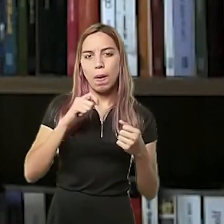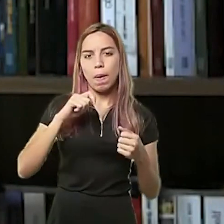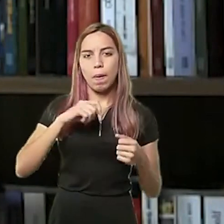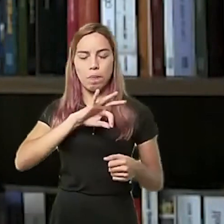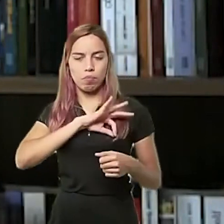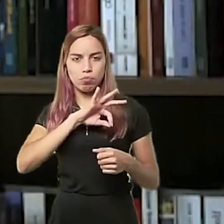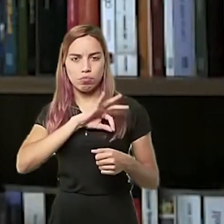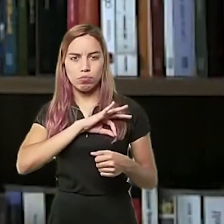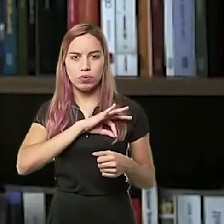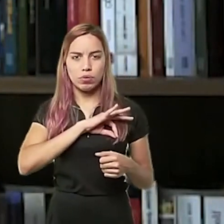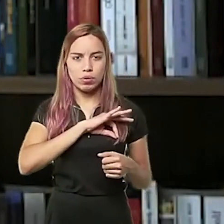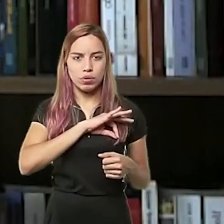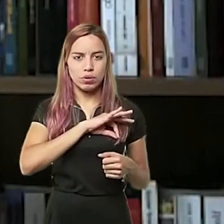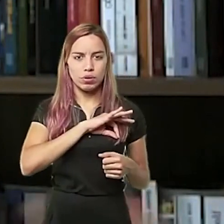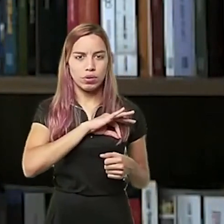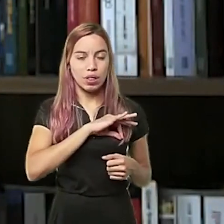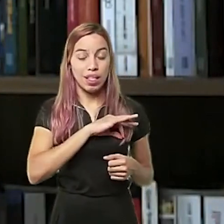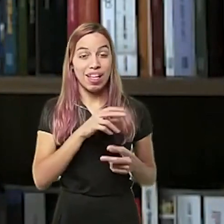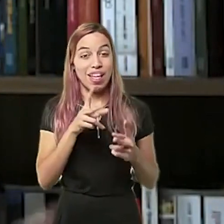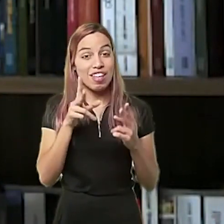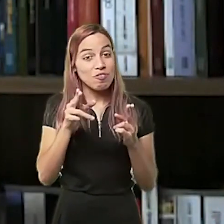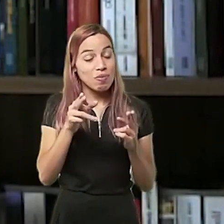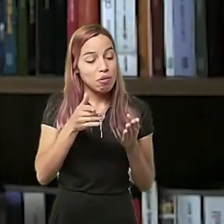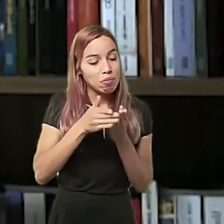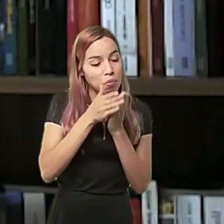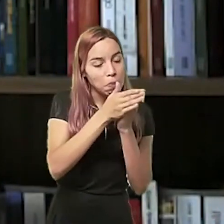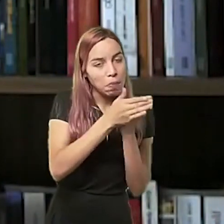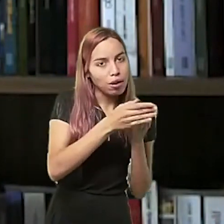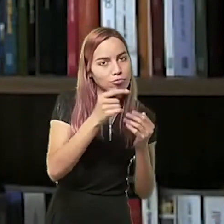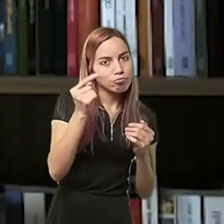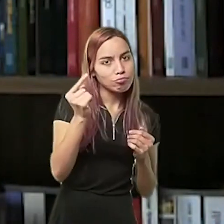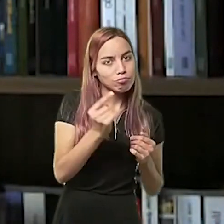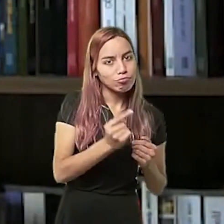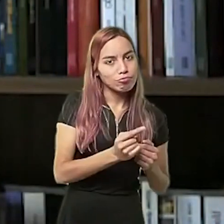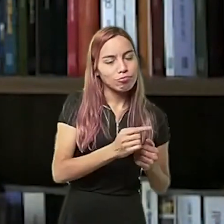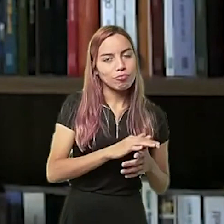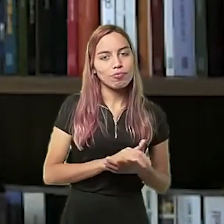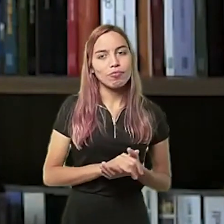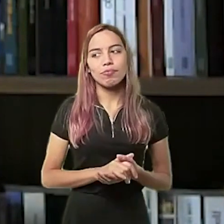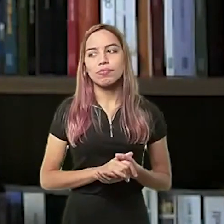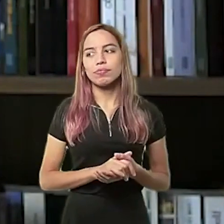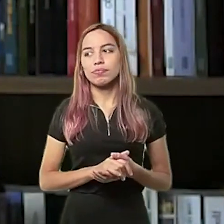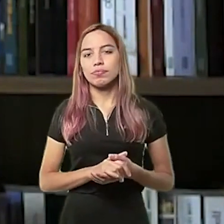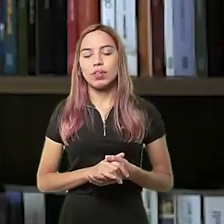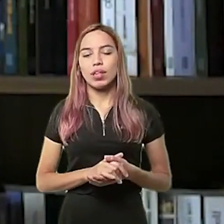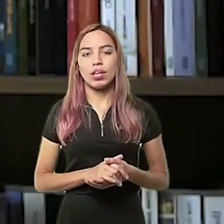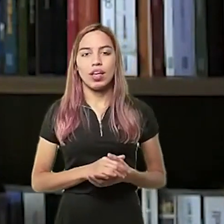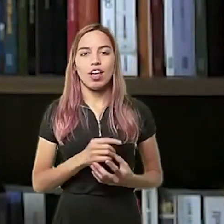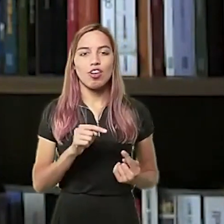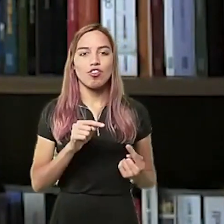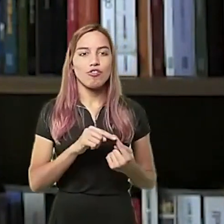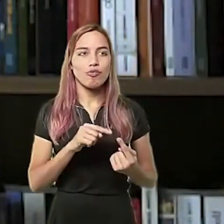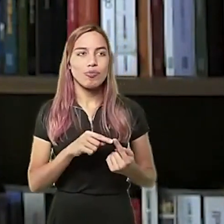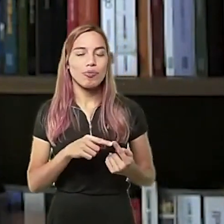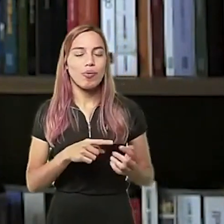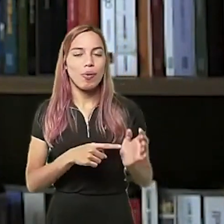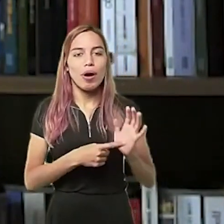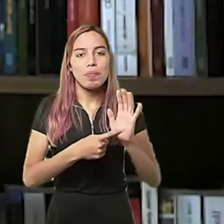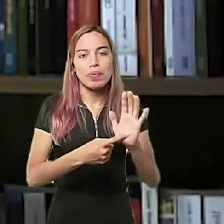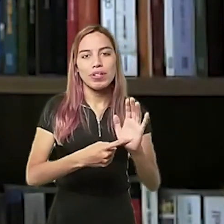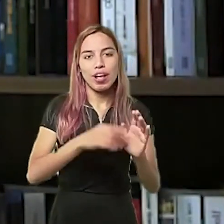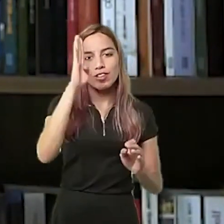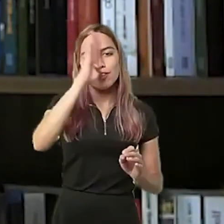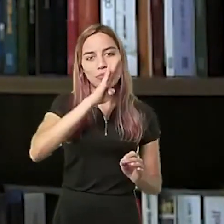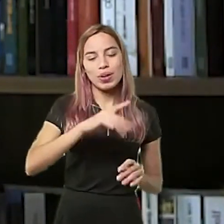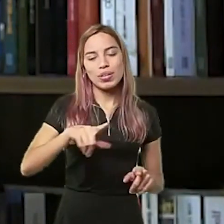que não, mas até hoje esteve fadado a repetir as suas próprias tragédias, né? E talvez